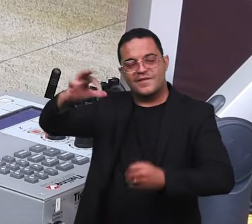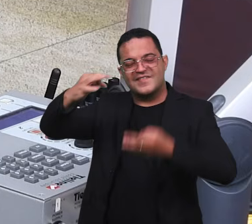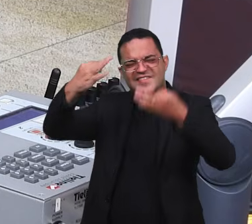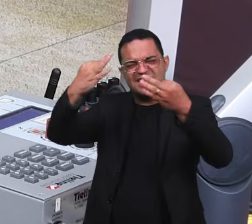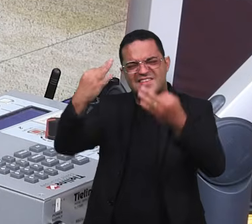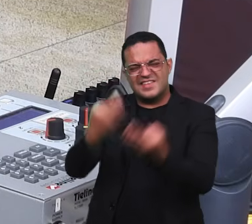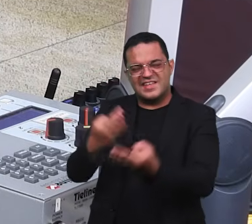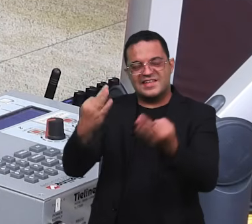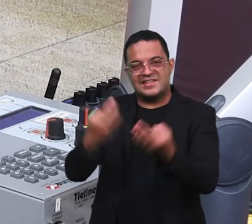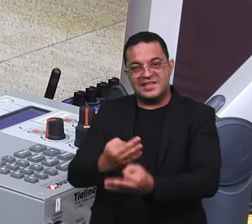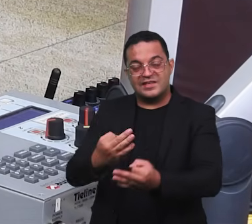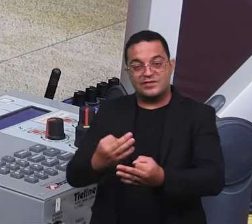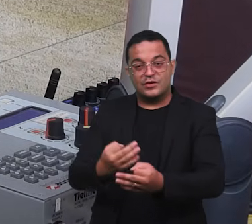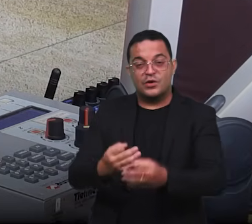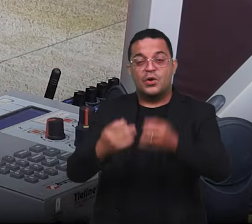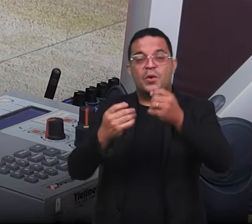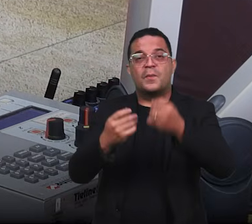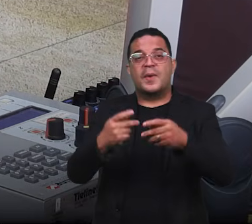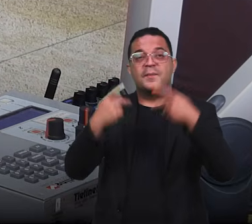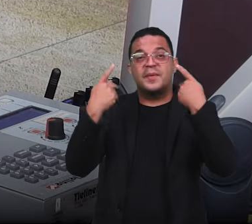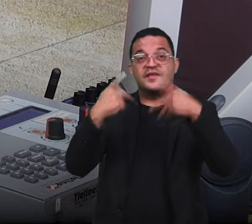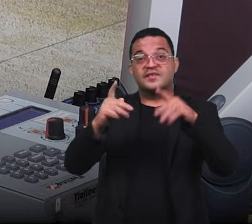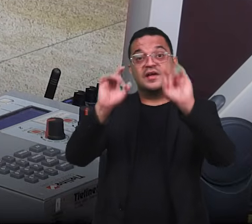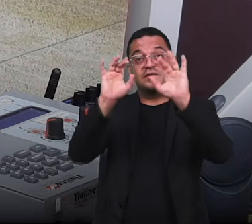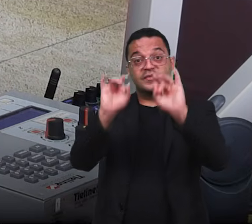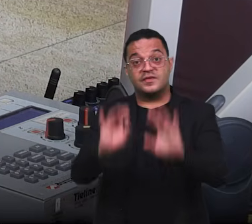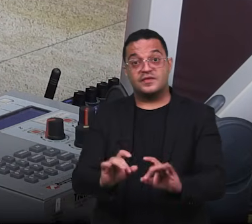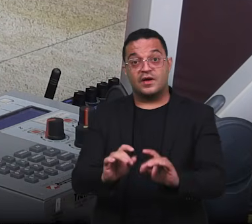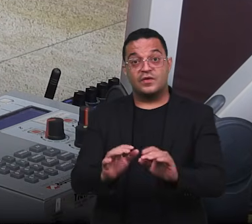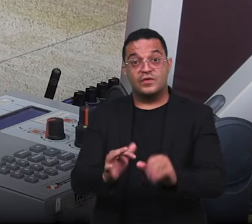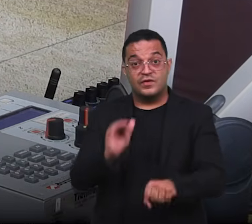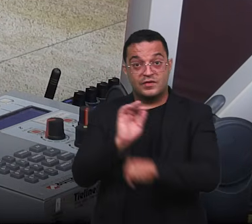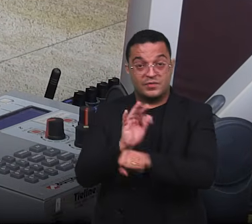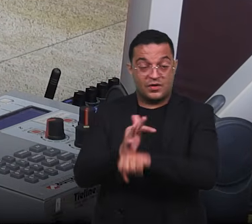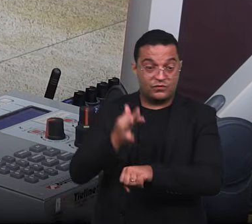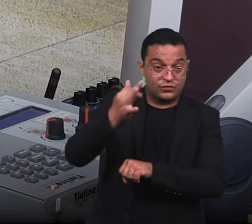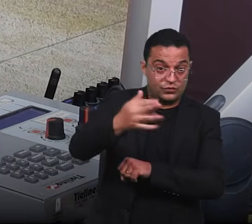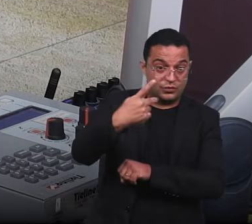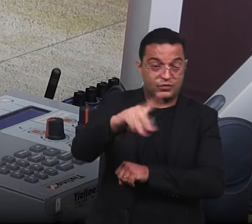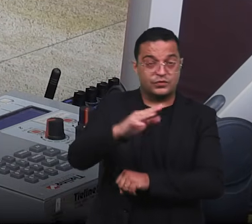Certamente o Senhor tem uma palavra de esperança para o seu coração.